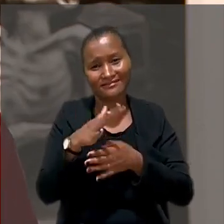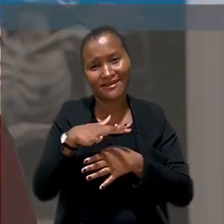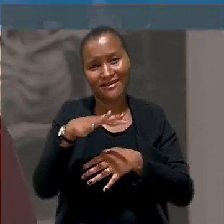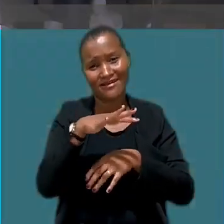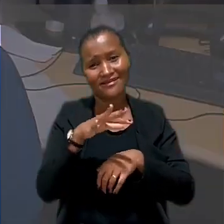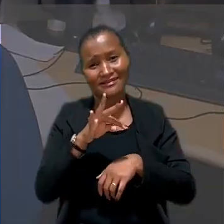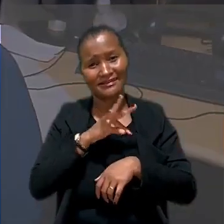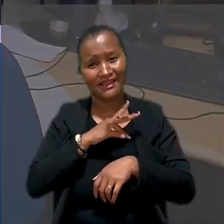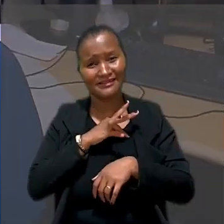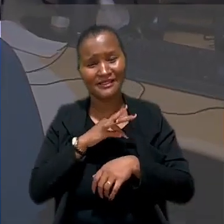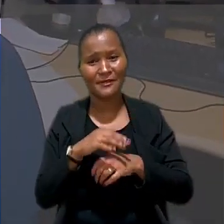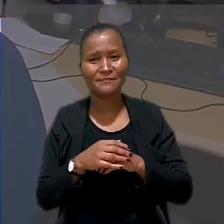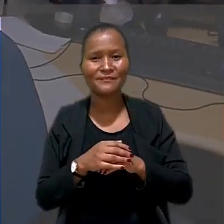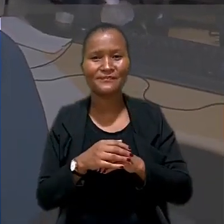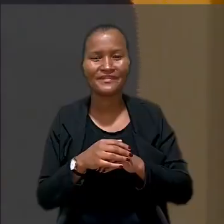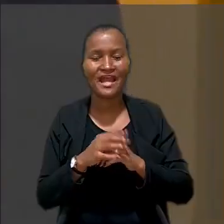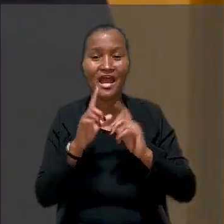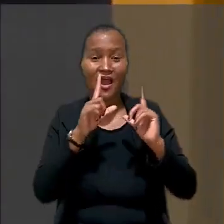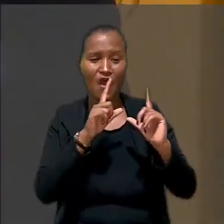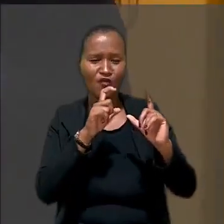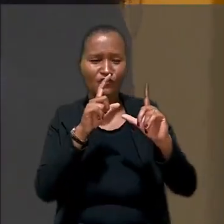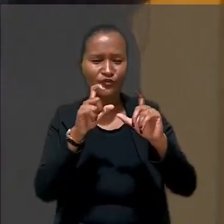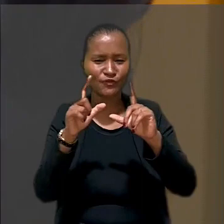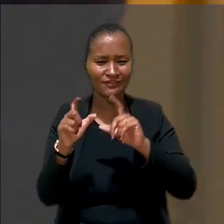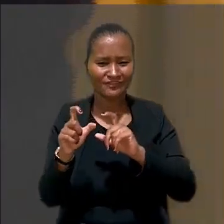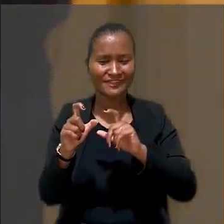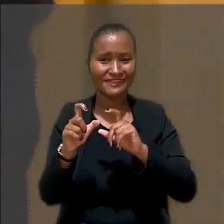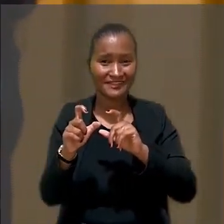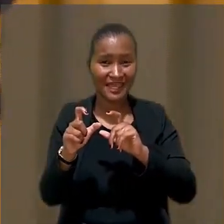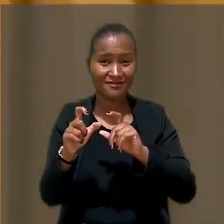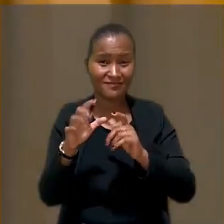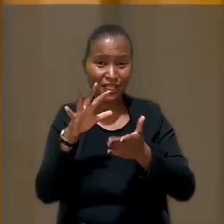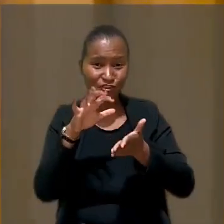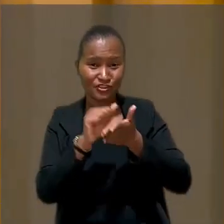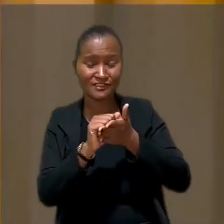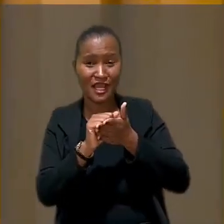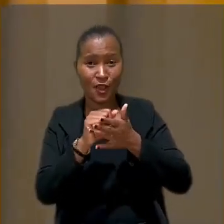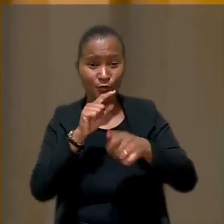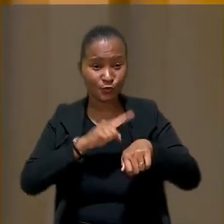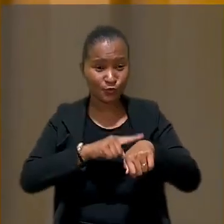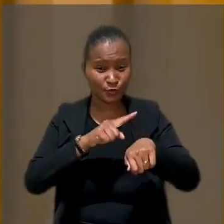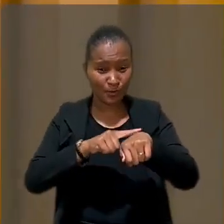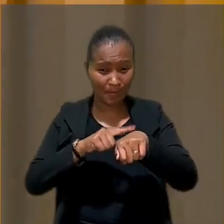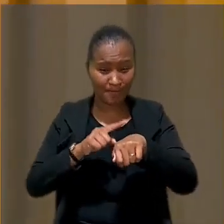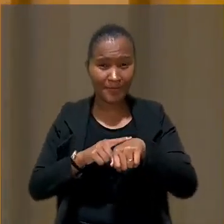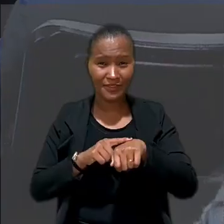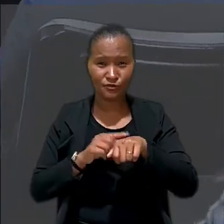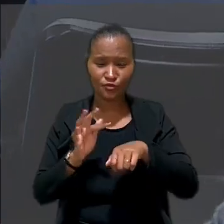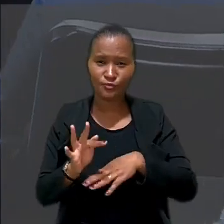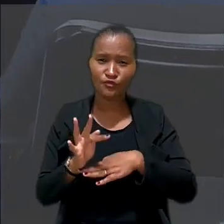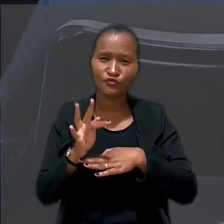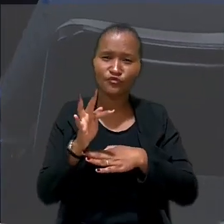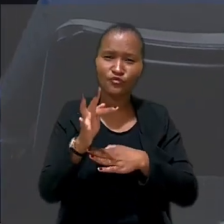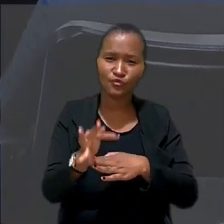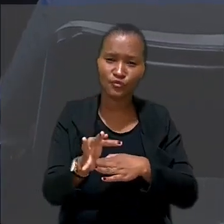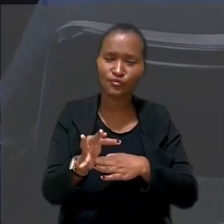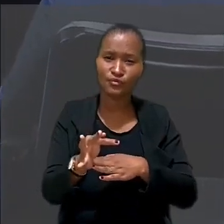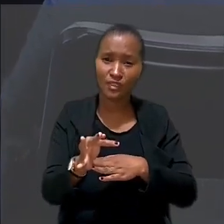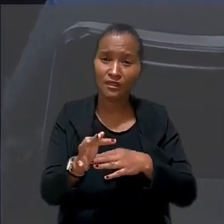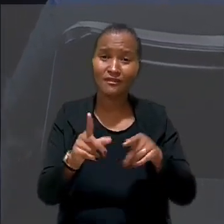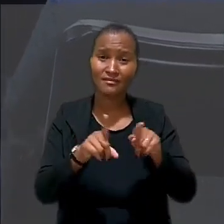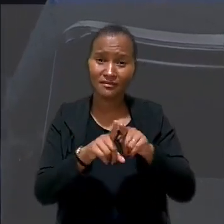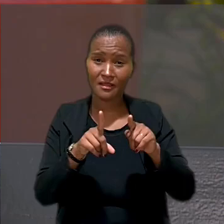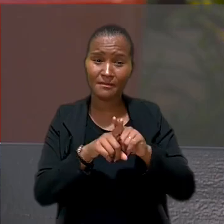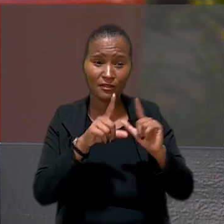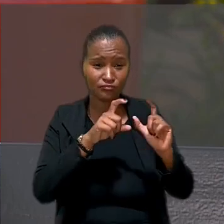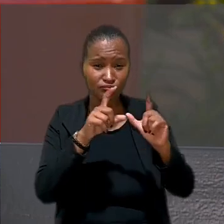reprodutibilidade técnica. A fotografia, ela, além de registrar os momentos, né, para o futuro,